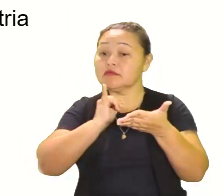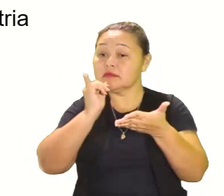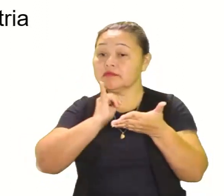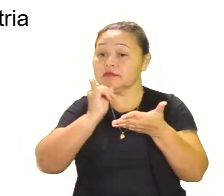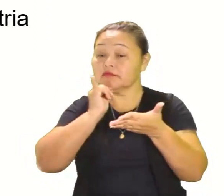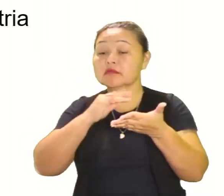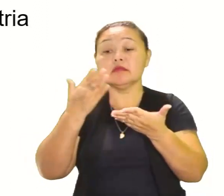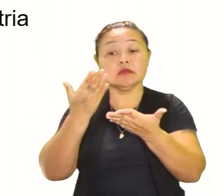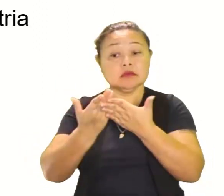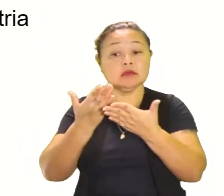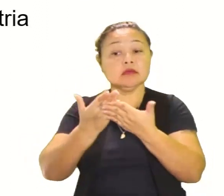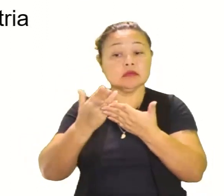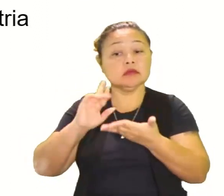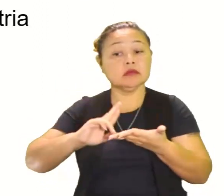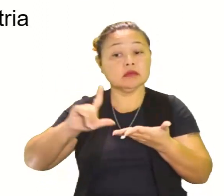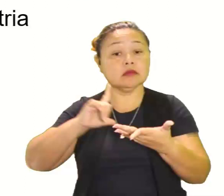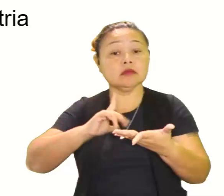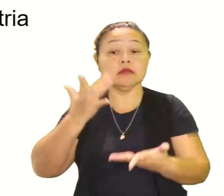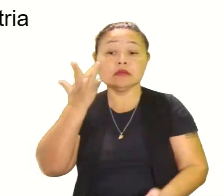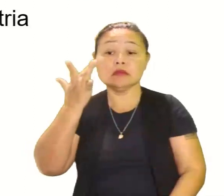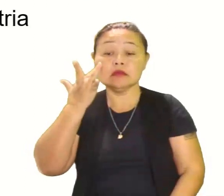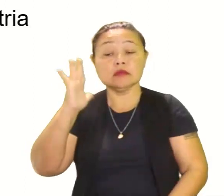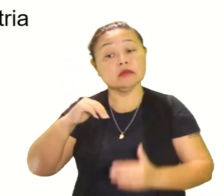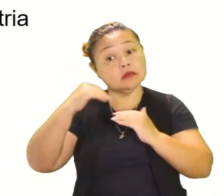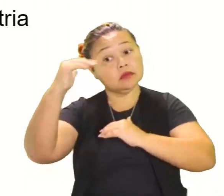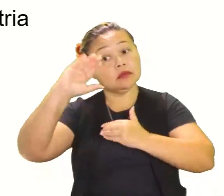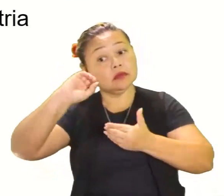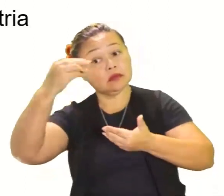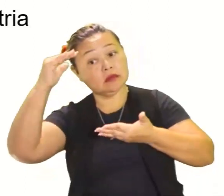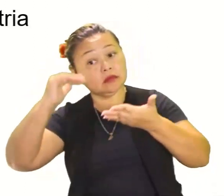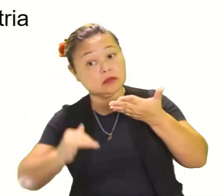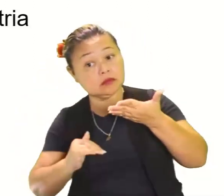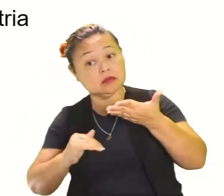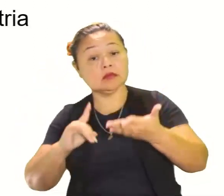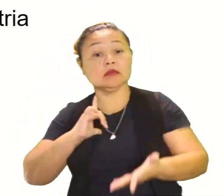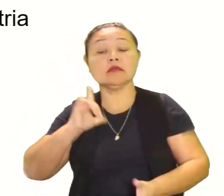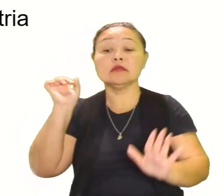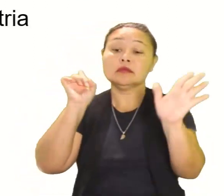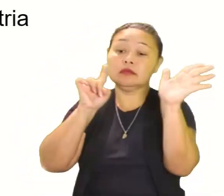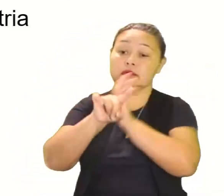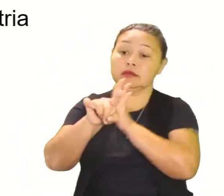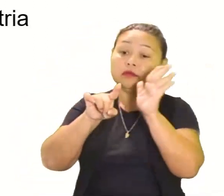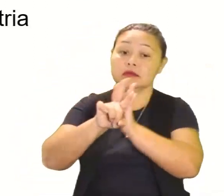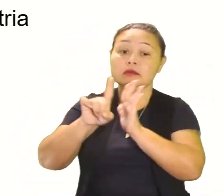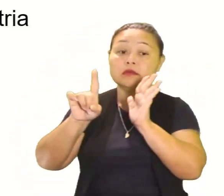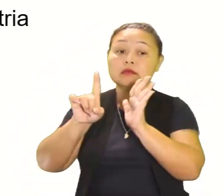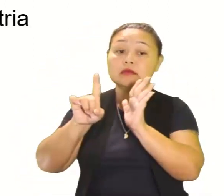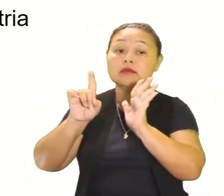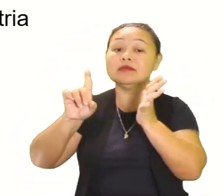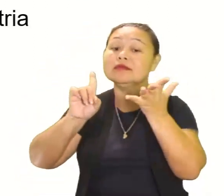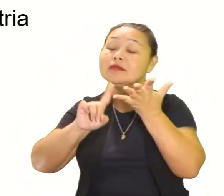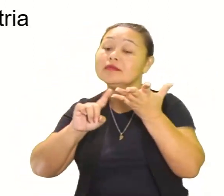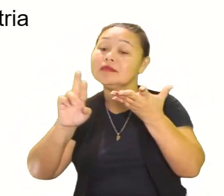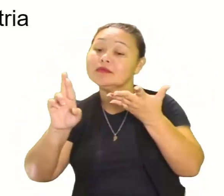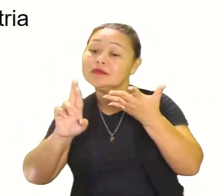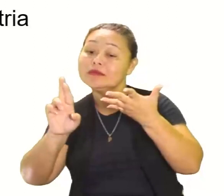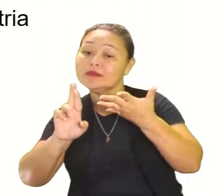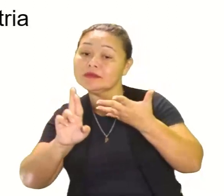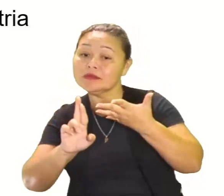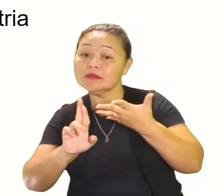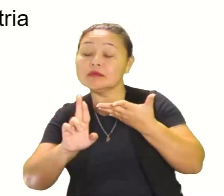da aula, a gente sabe que teve uma diferença, mas não sabemos se para mais ou para menos, né? A pergunta é: quais os